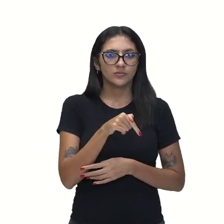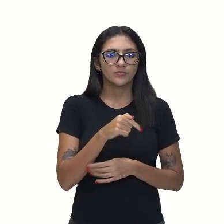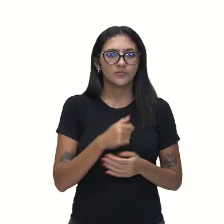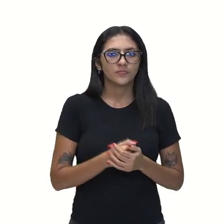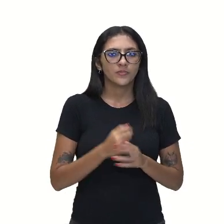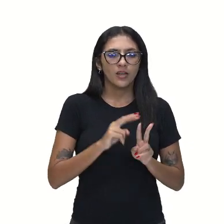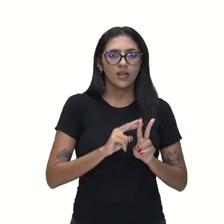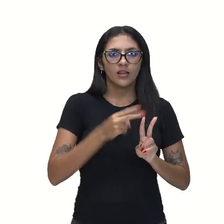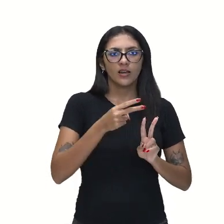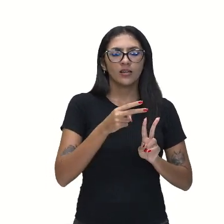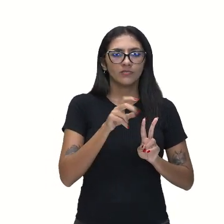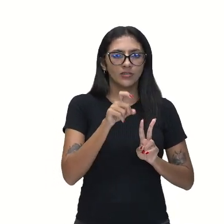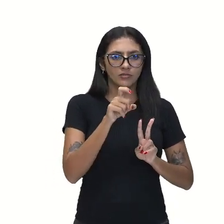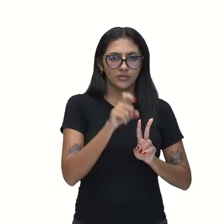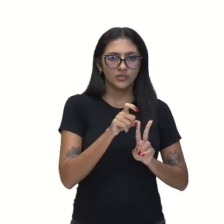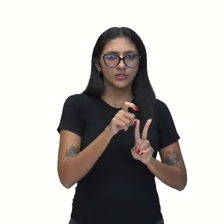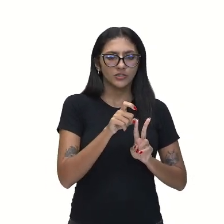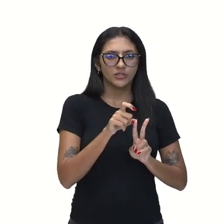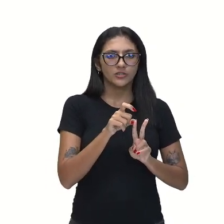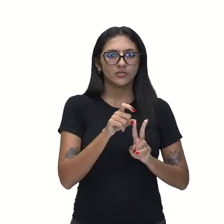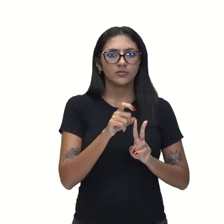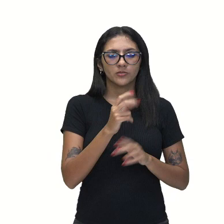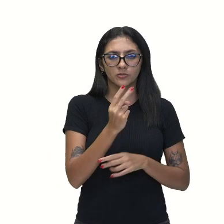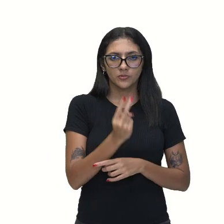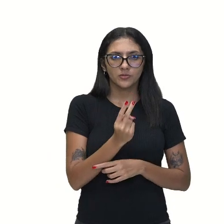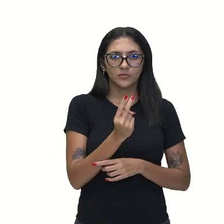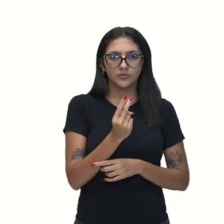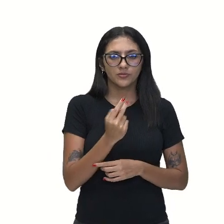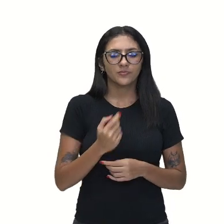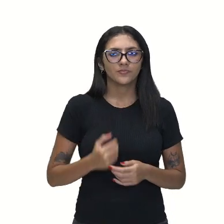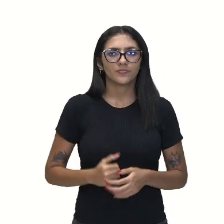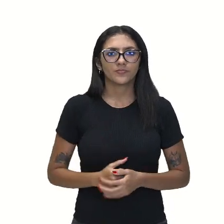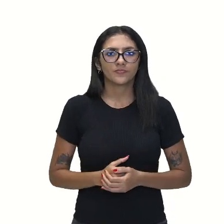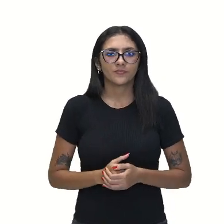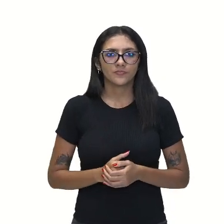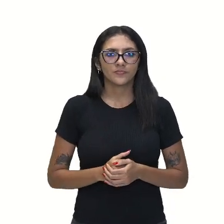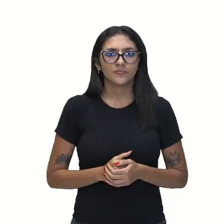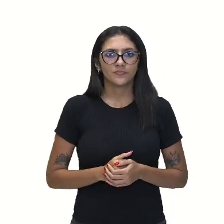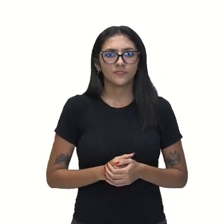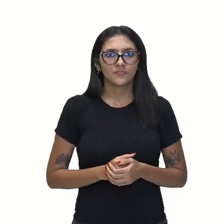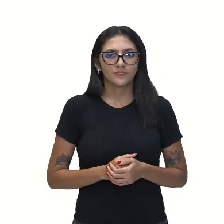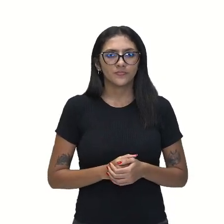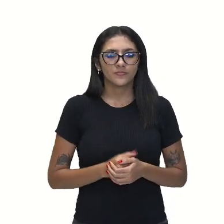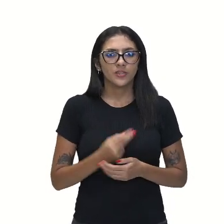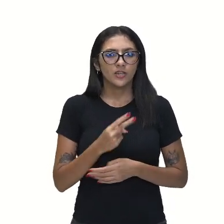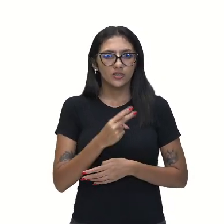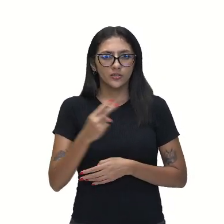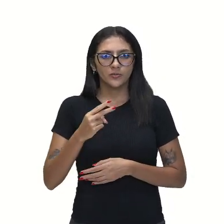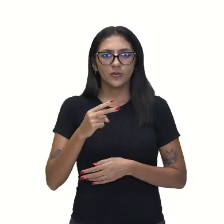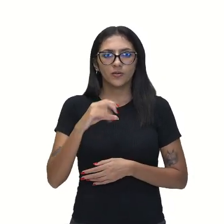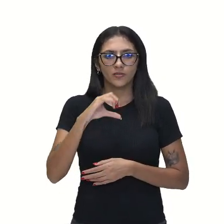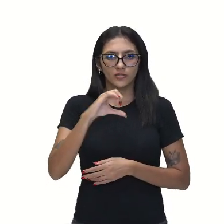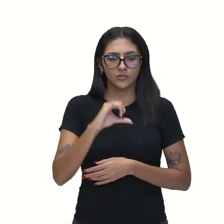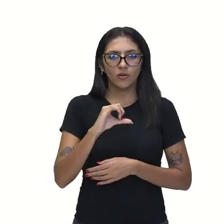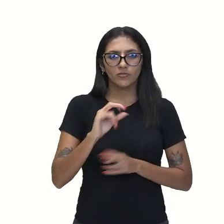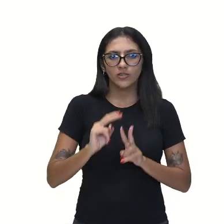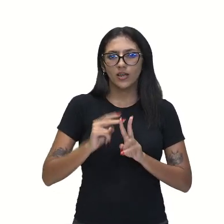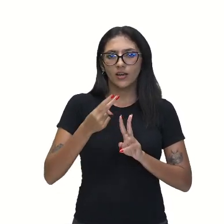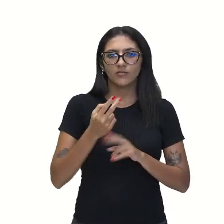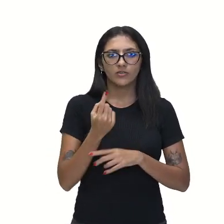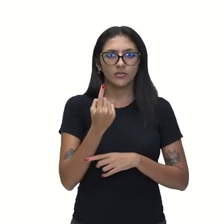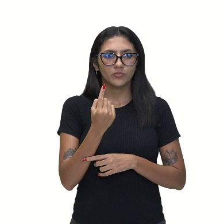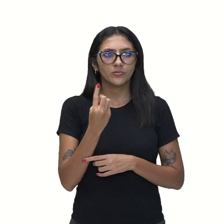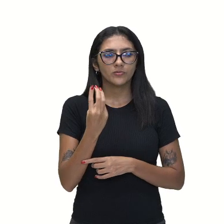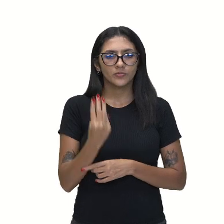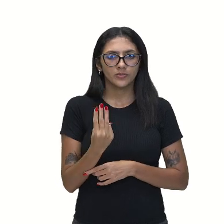a x sobre 2. Tudo bem? Igual a 9 elevado a 1 sobre 3,